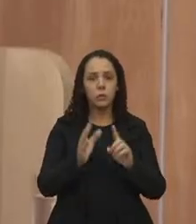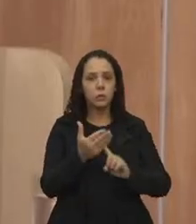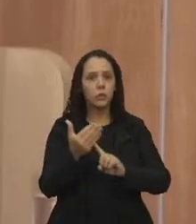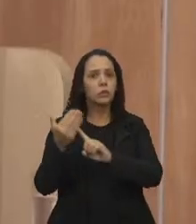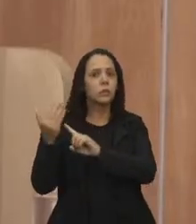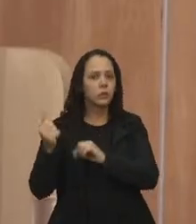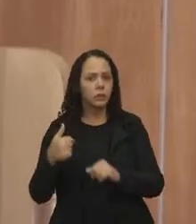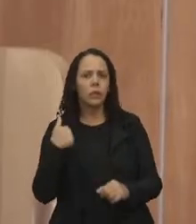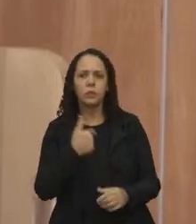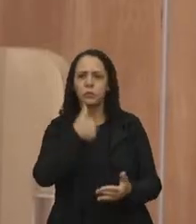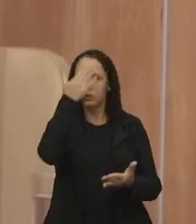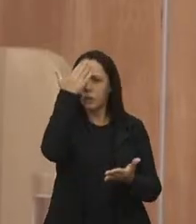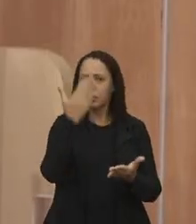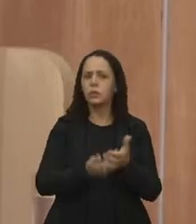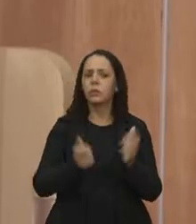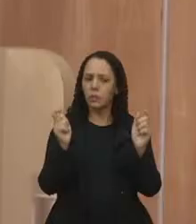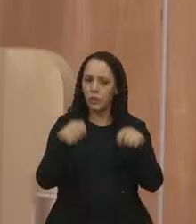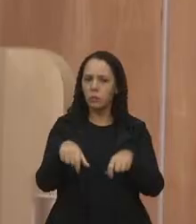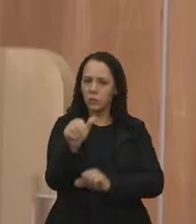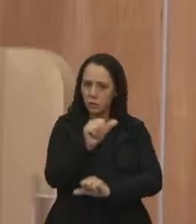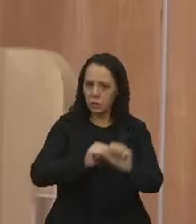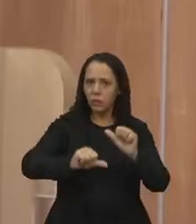gente acredita nessa possibilidade.